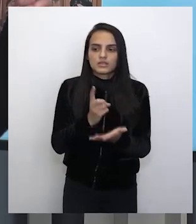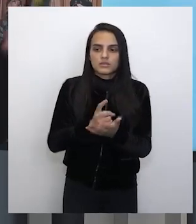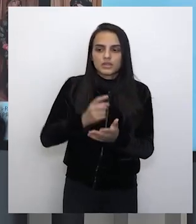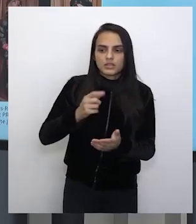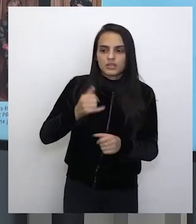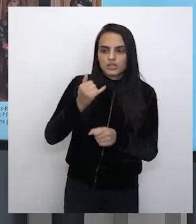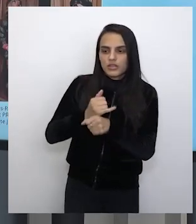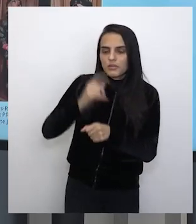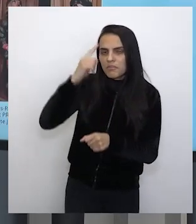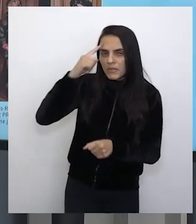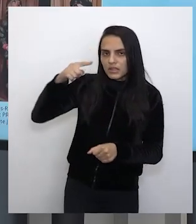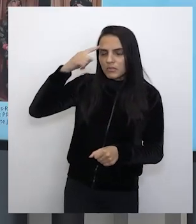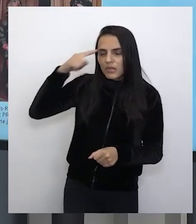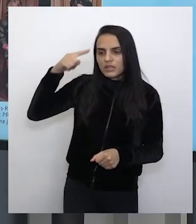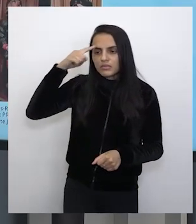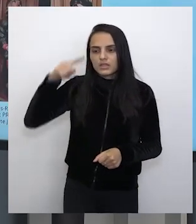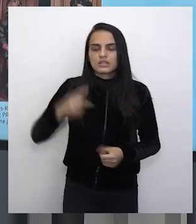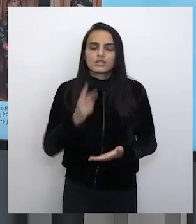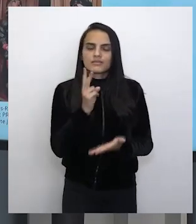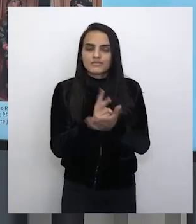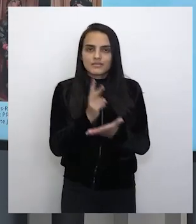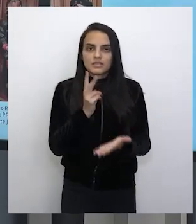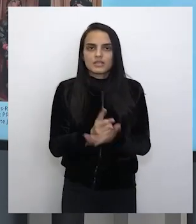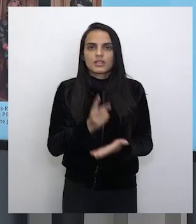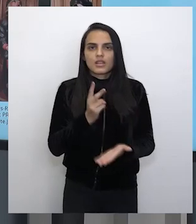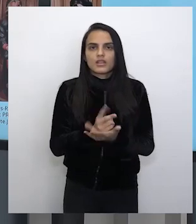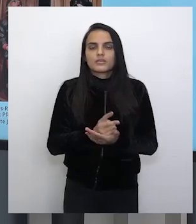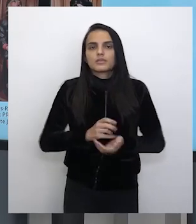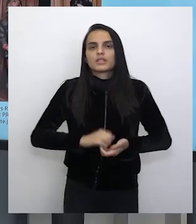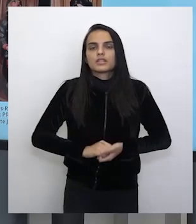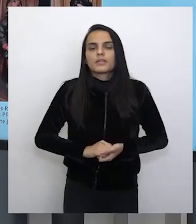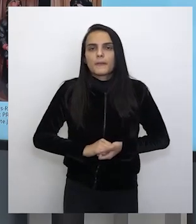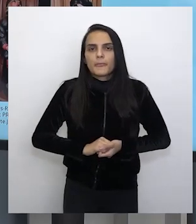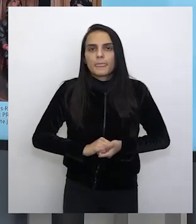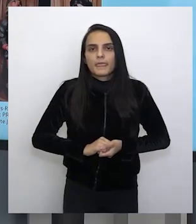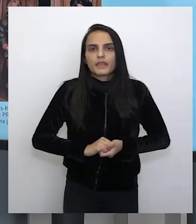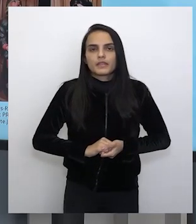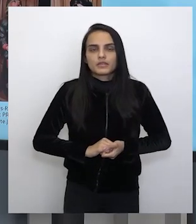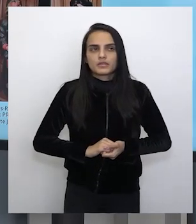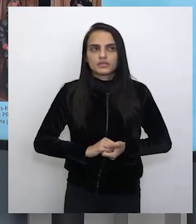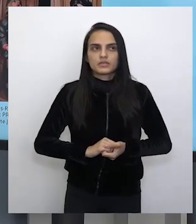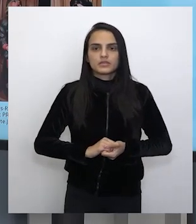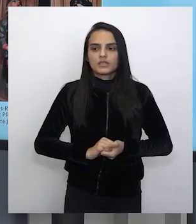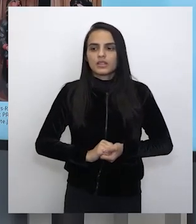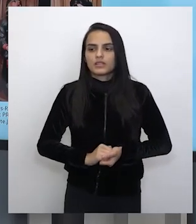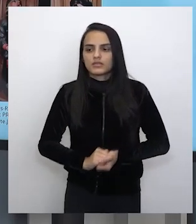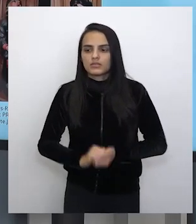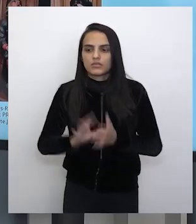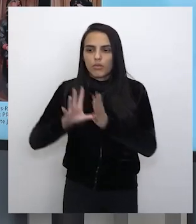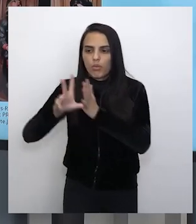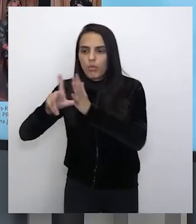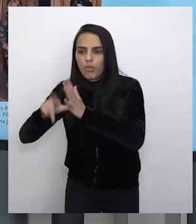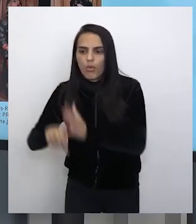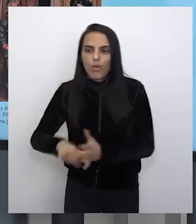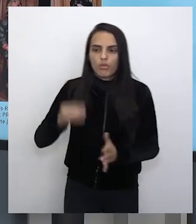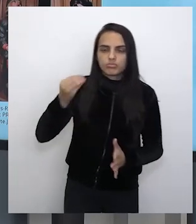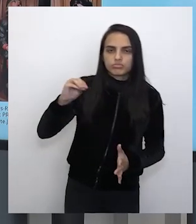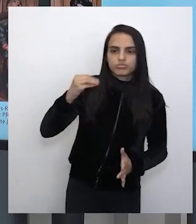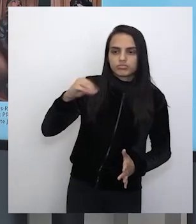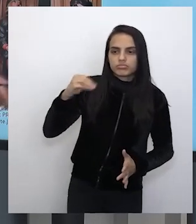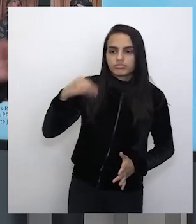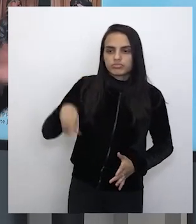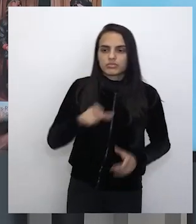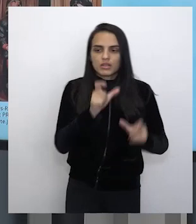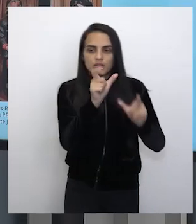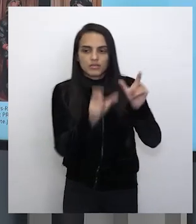doutores, que são sempre, né, vilipendiados, extorquidos, enganados pelos seus criados, que seria